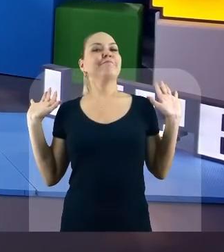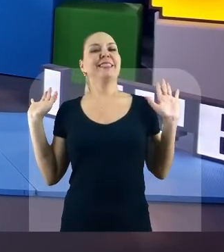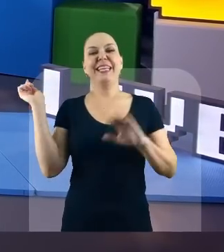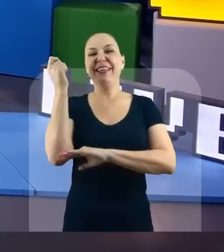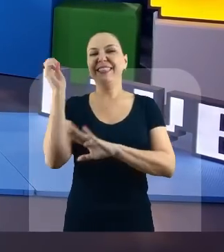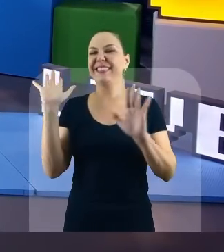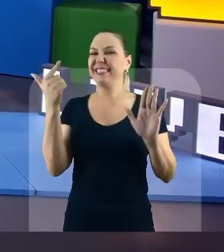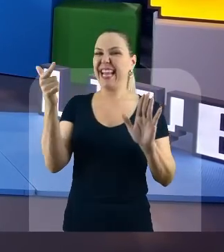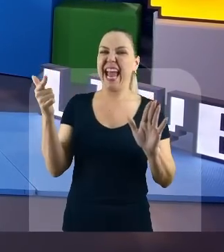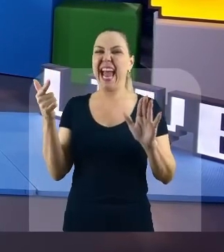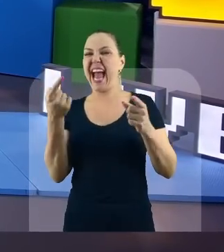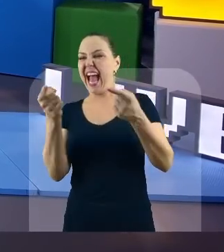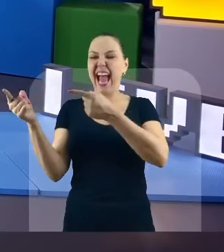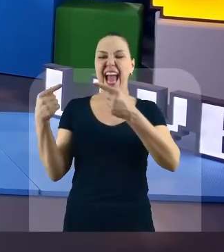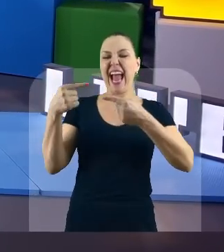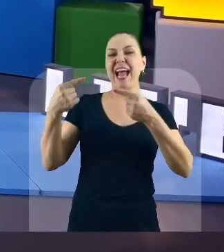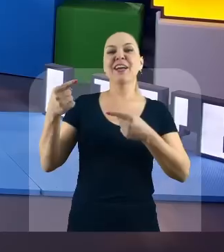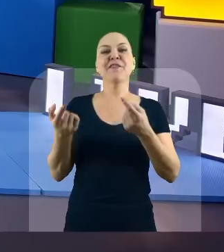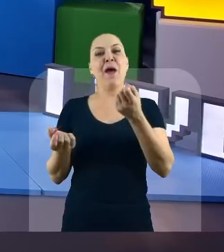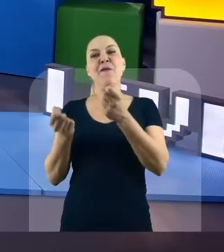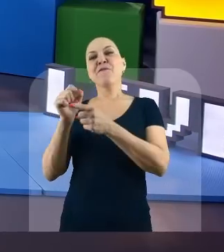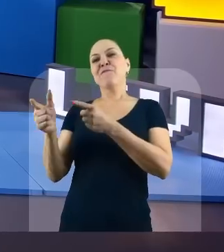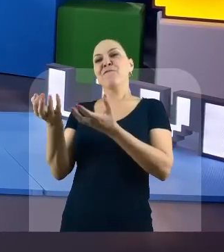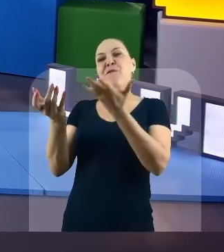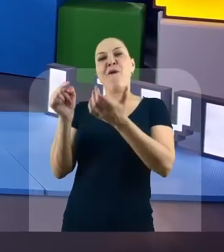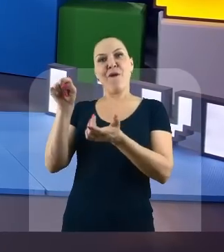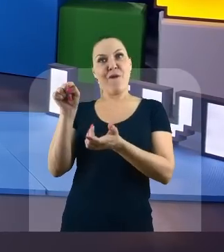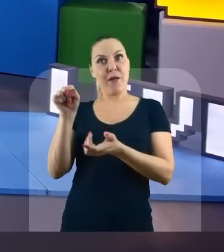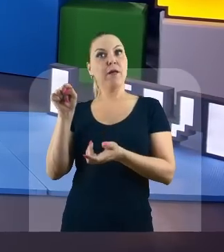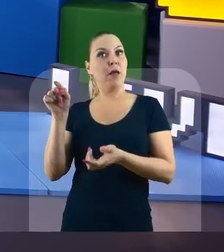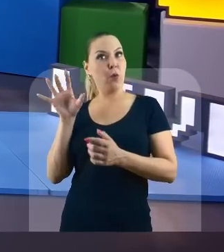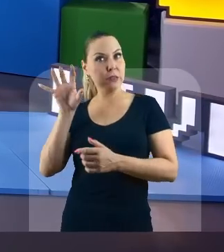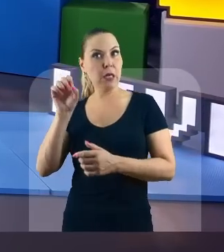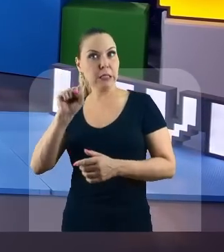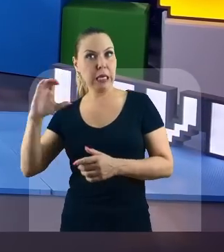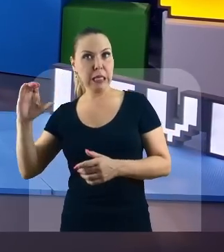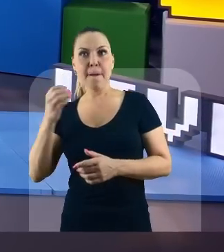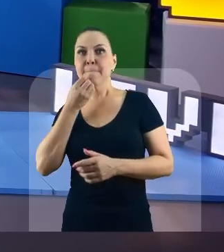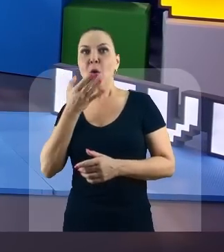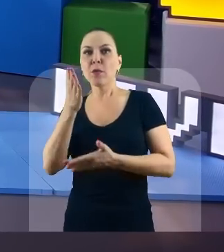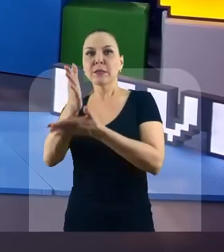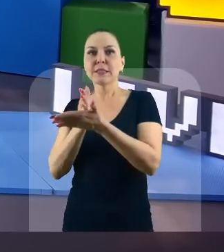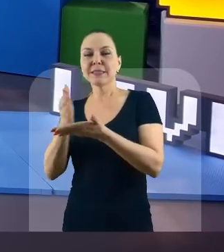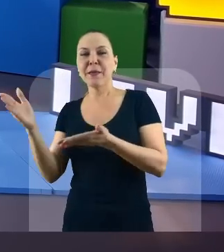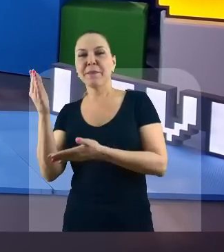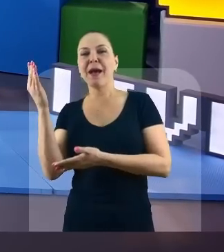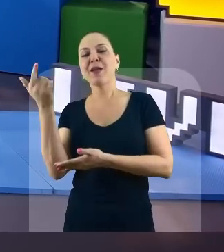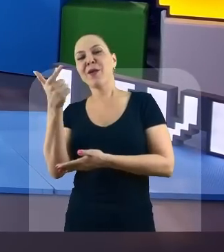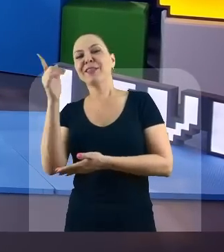essa daí. Eu não queria colocar lenha na fogueira, mas quando eu fui no estado dela, me disseram que Santa Catarina é tão bom que separa o Rio Grande do Sul do